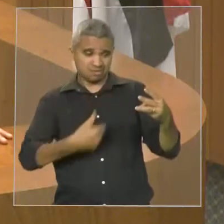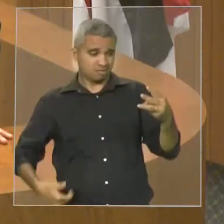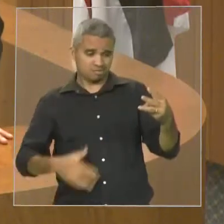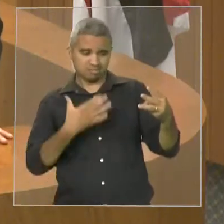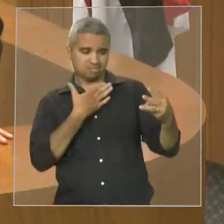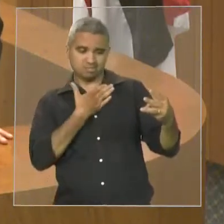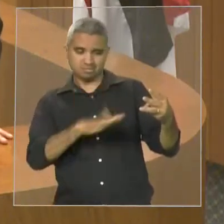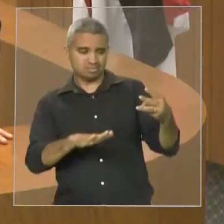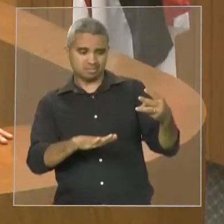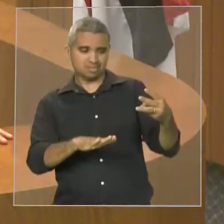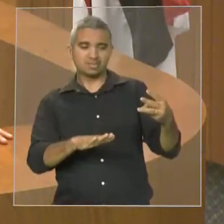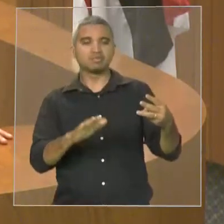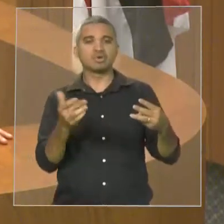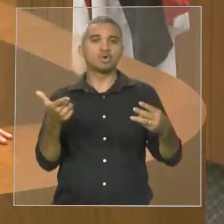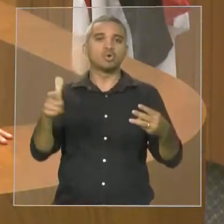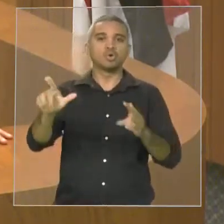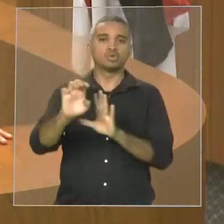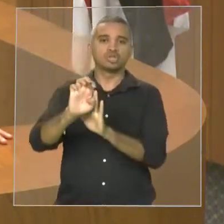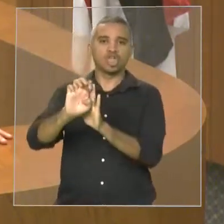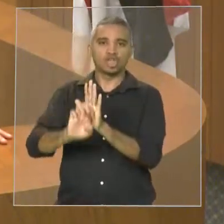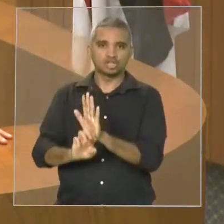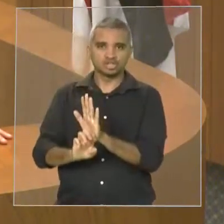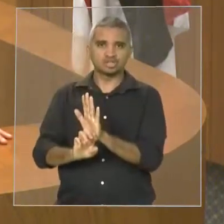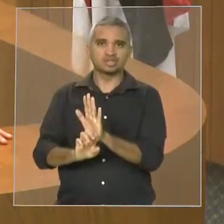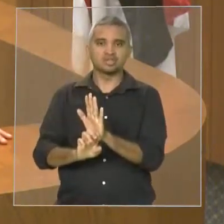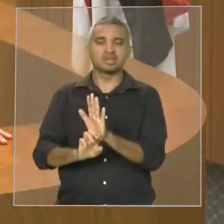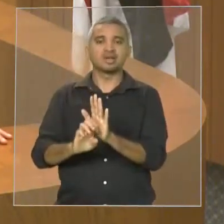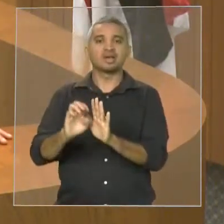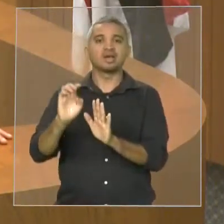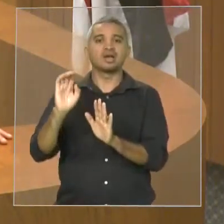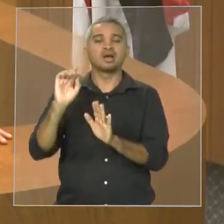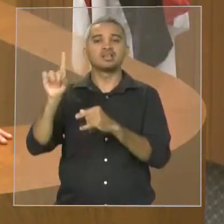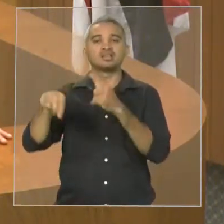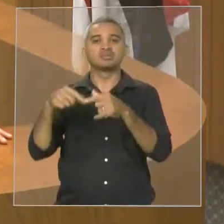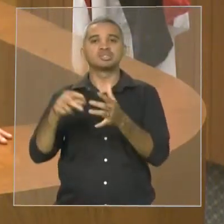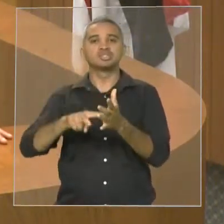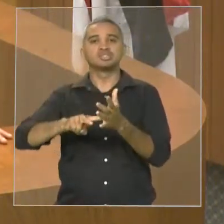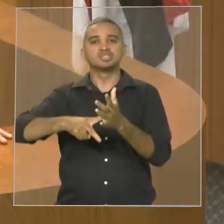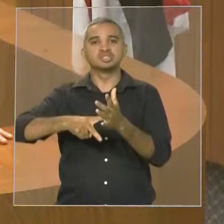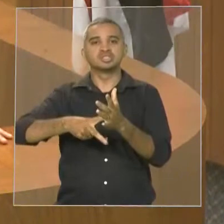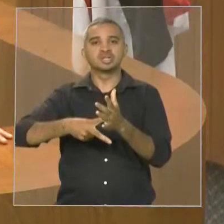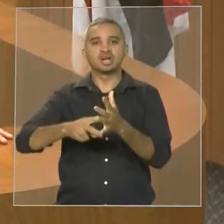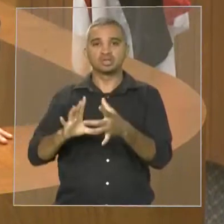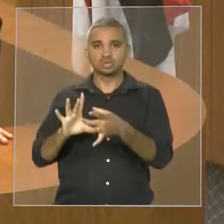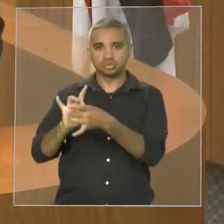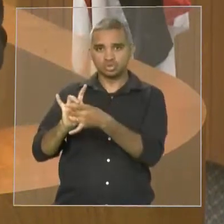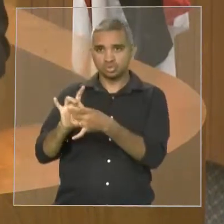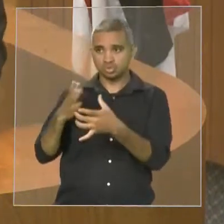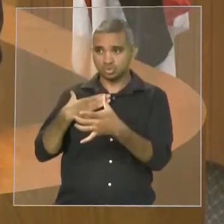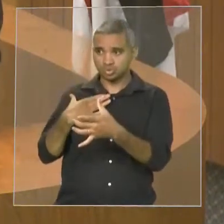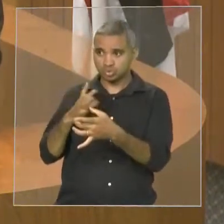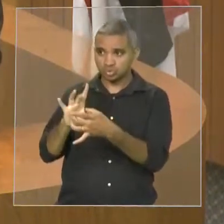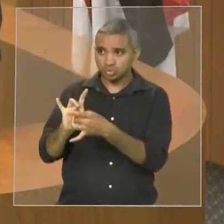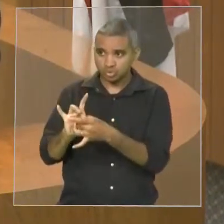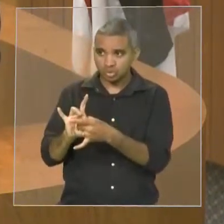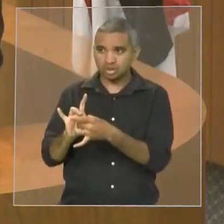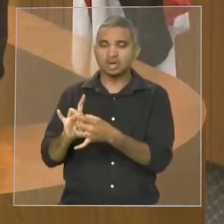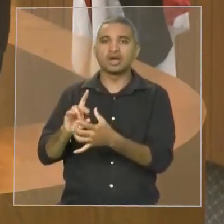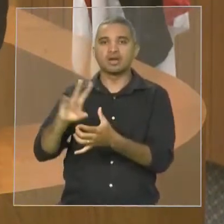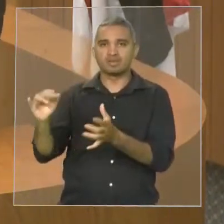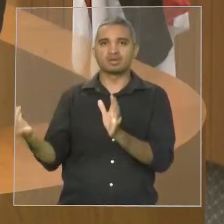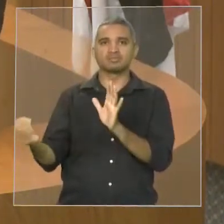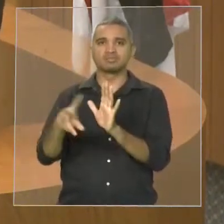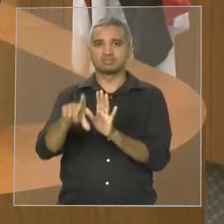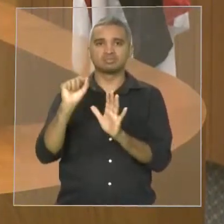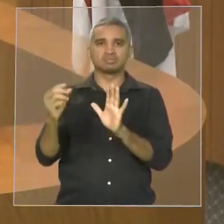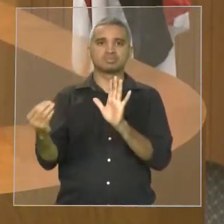outro edital até chegar um sindicato que seja ligado a ele, para que ele possa nomear para o conselho do IPREV. E